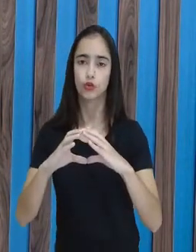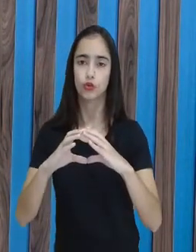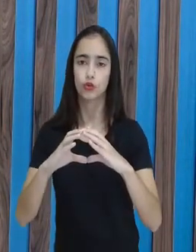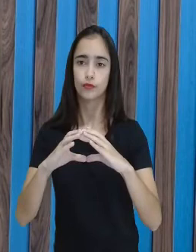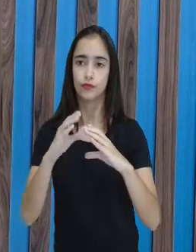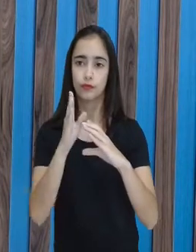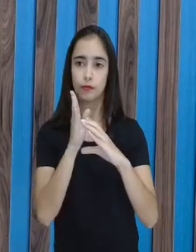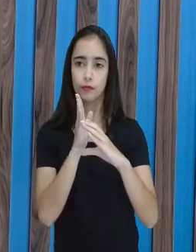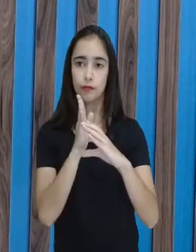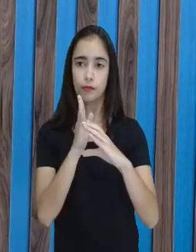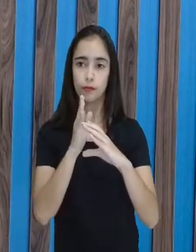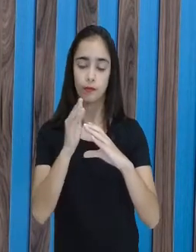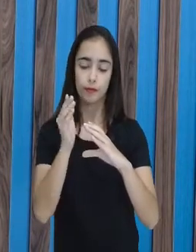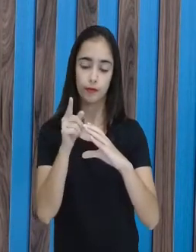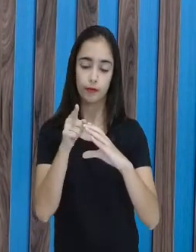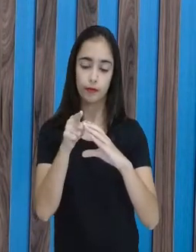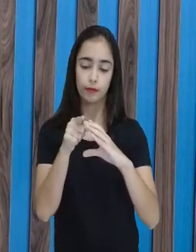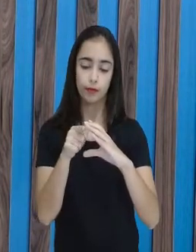partes.